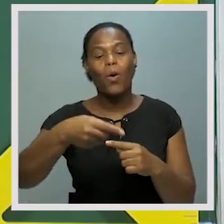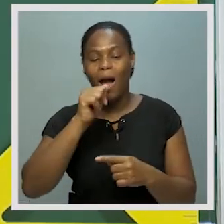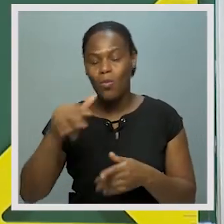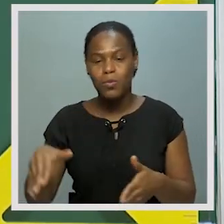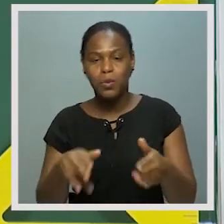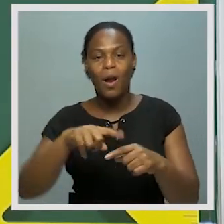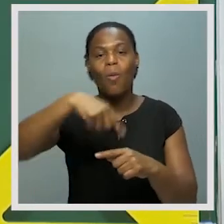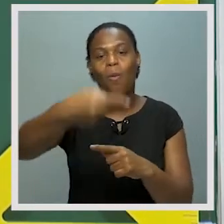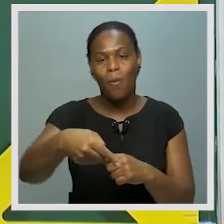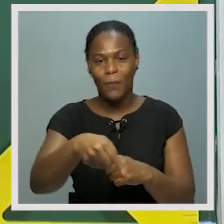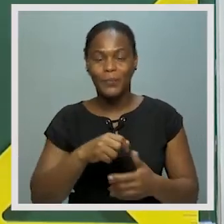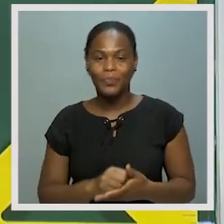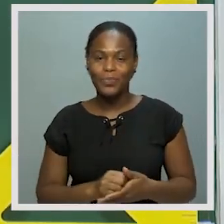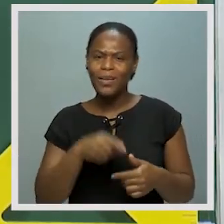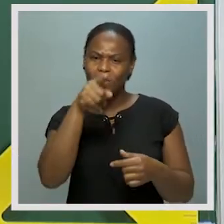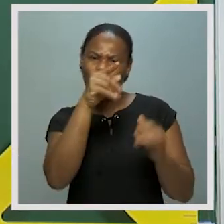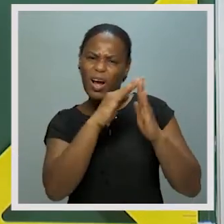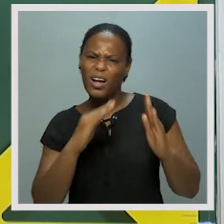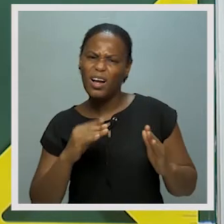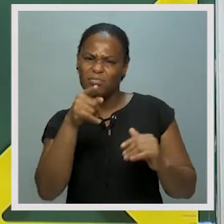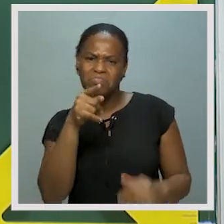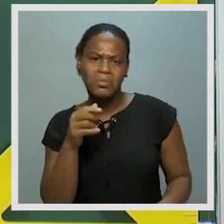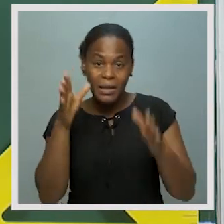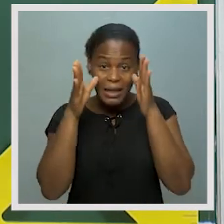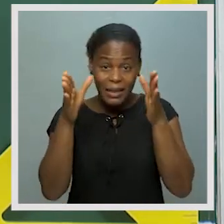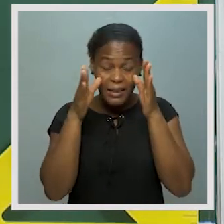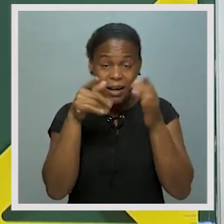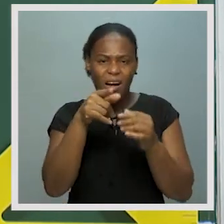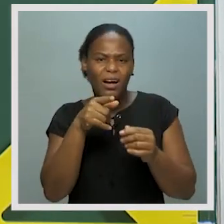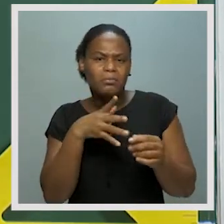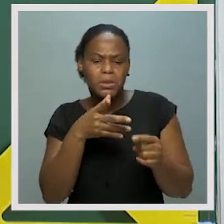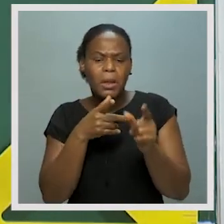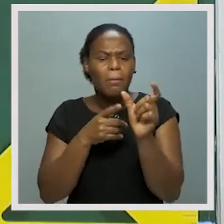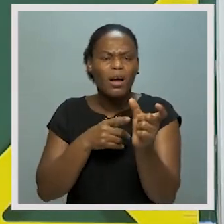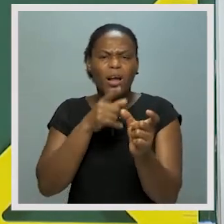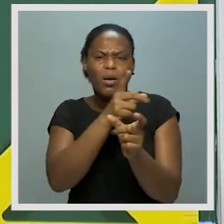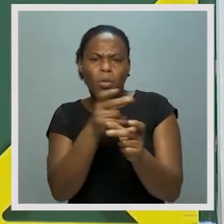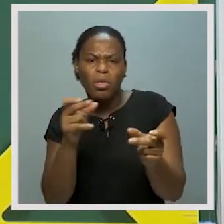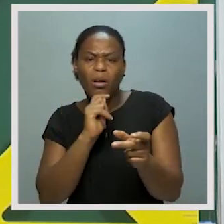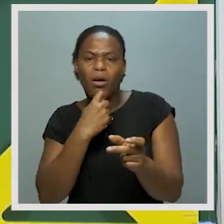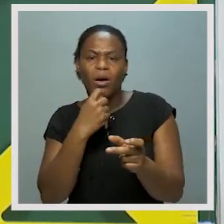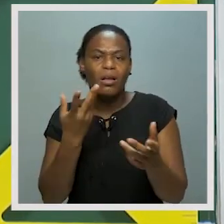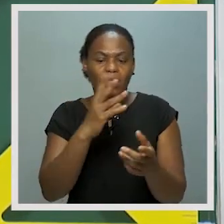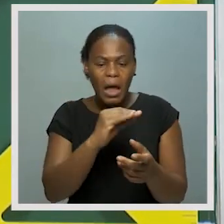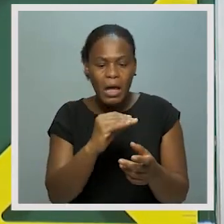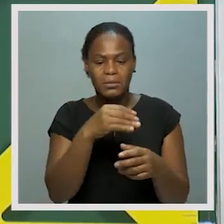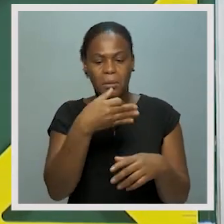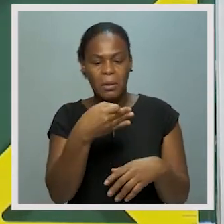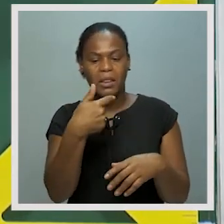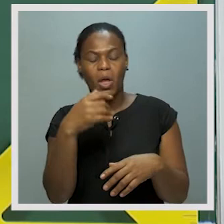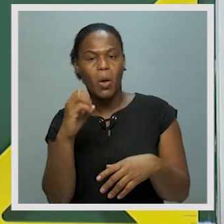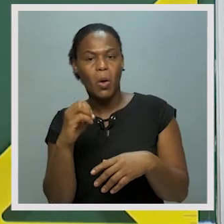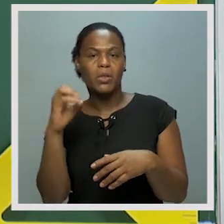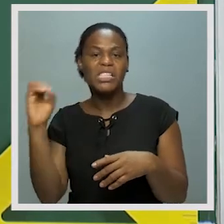outra margem do rio. Então, você ali em casa, atenta para o significado deste código. Neste momento,